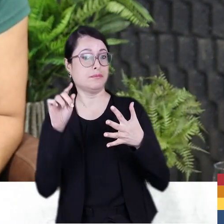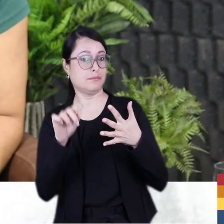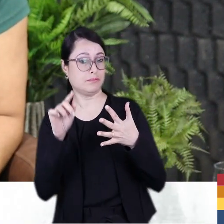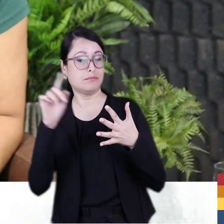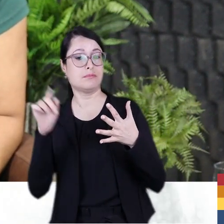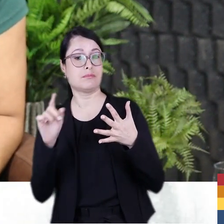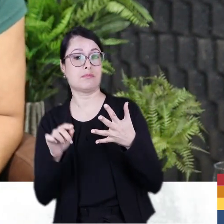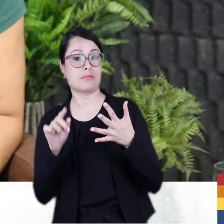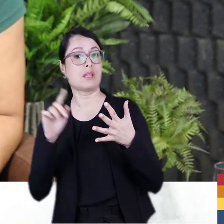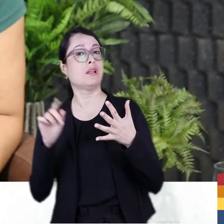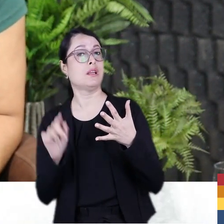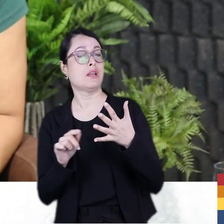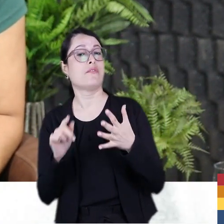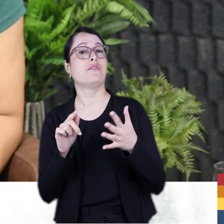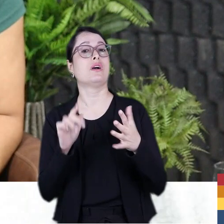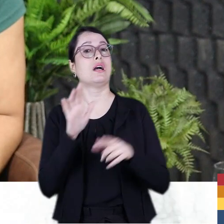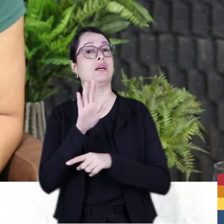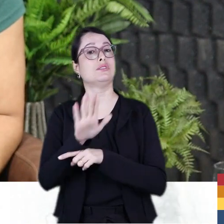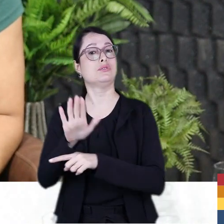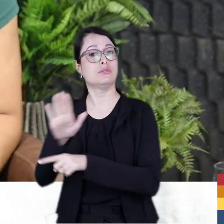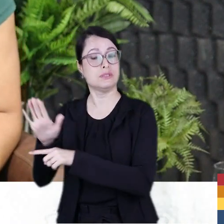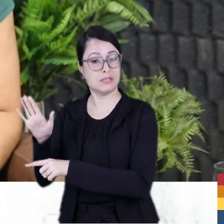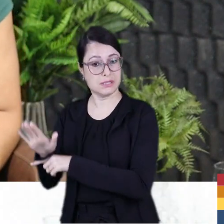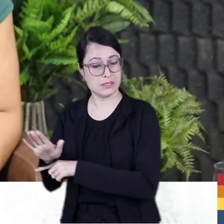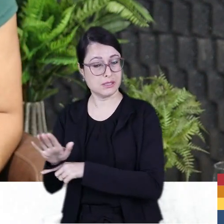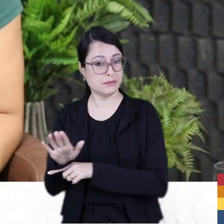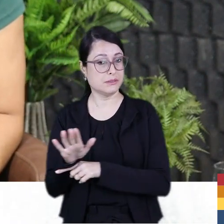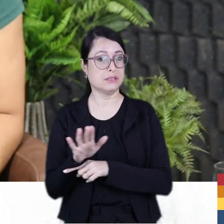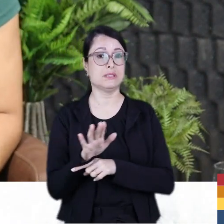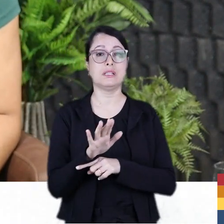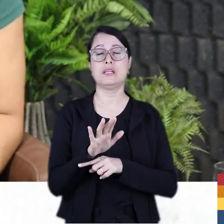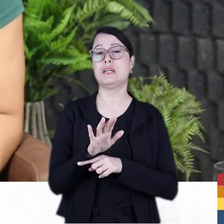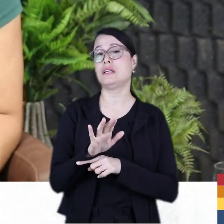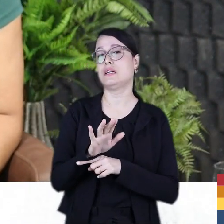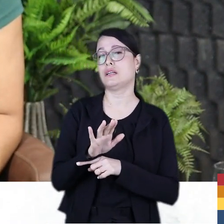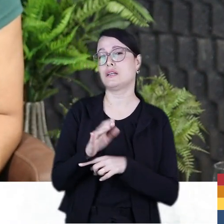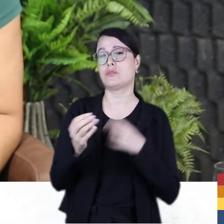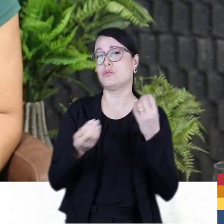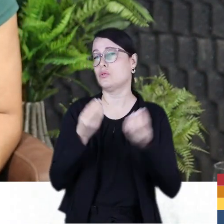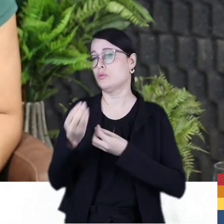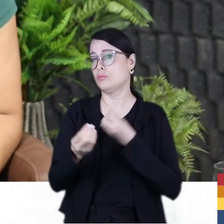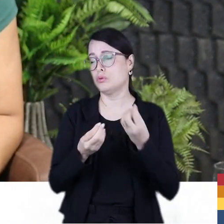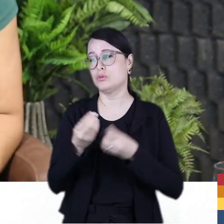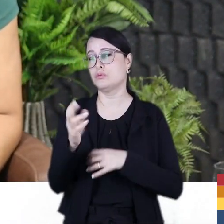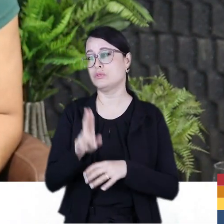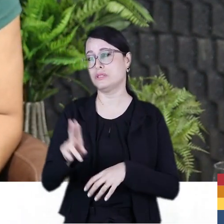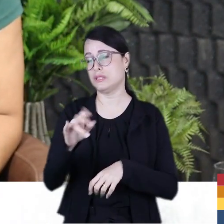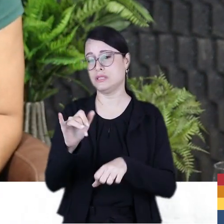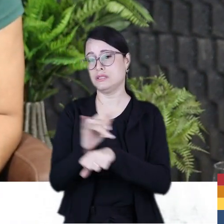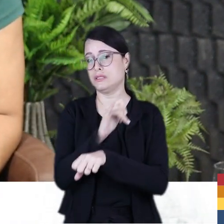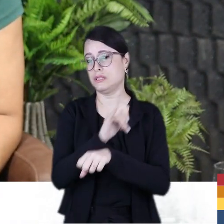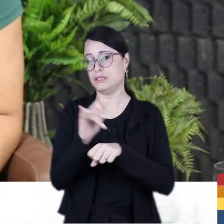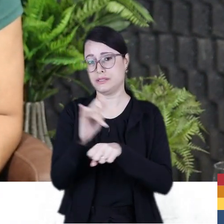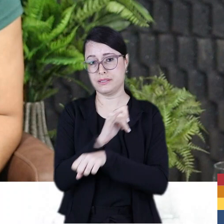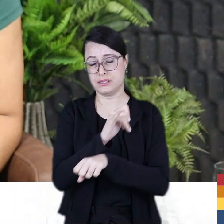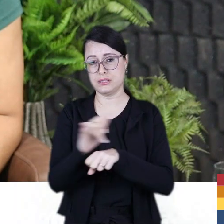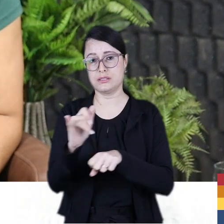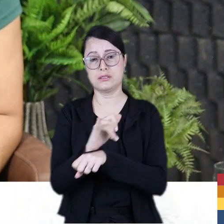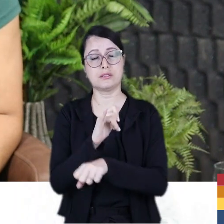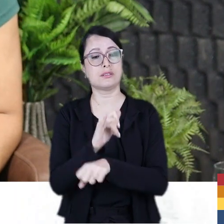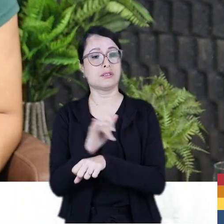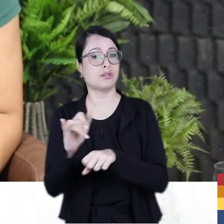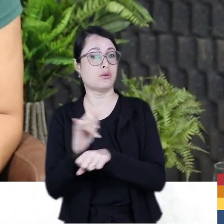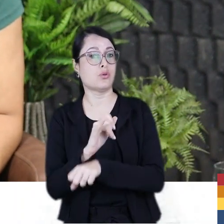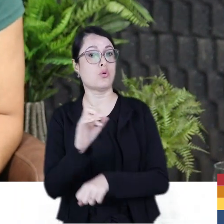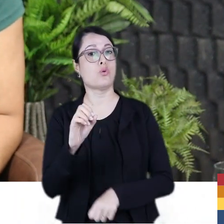não é verdade? Né, então ele vai precisar das demais áreas, E o que que vai definir isso? A problemática, né,